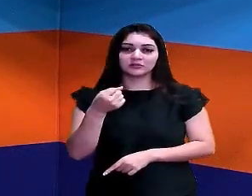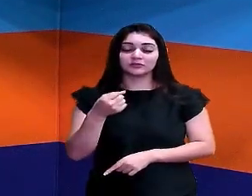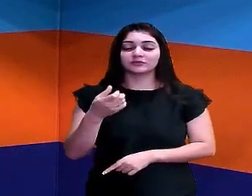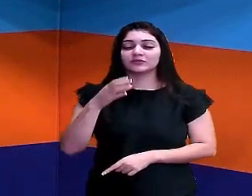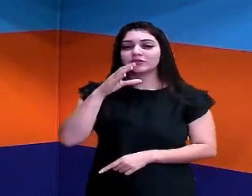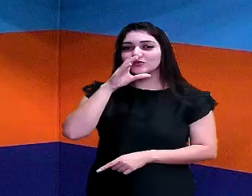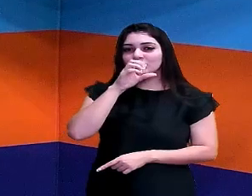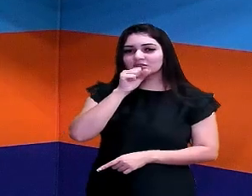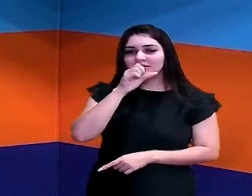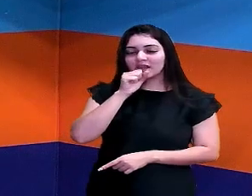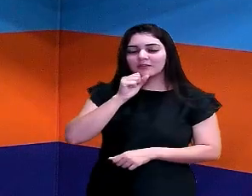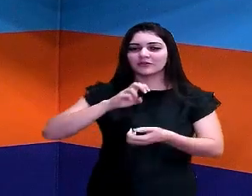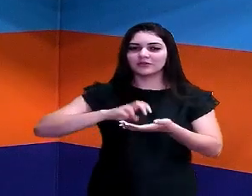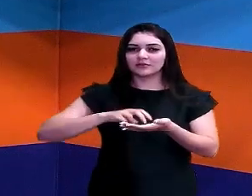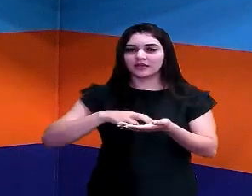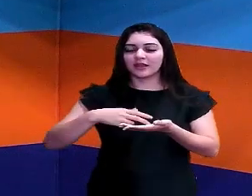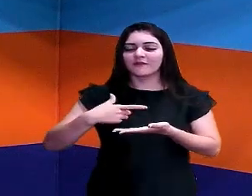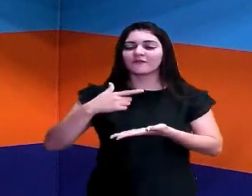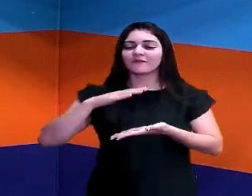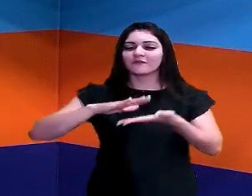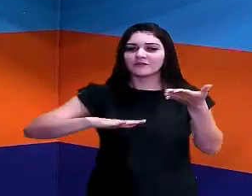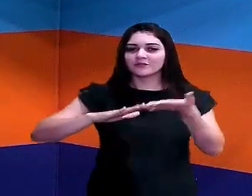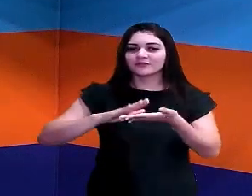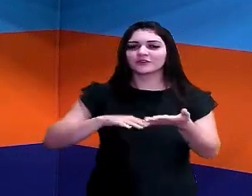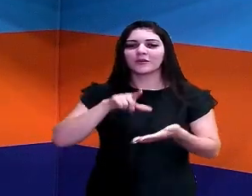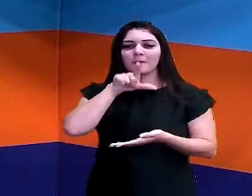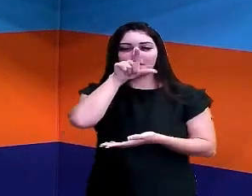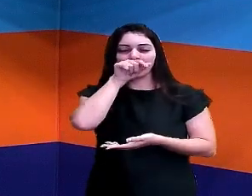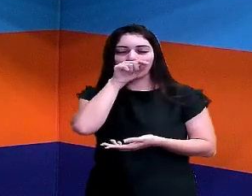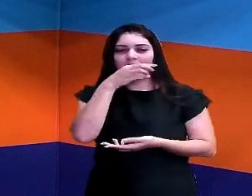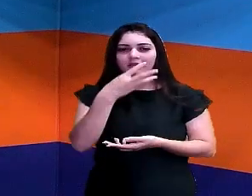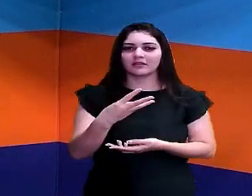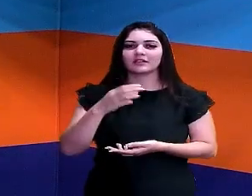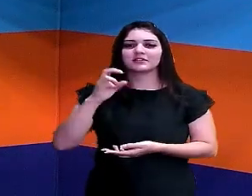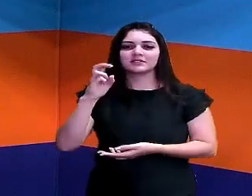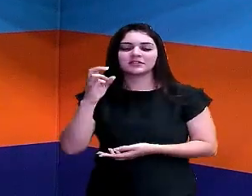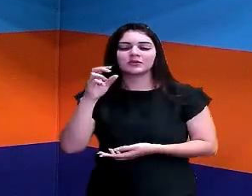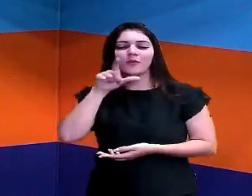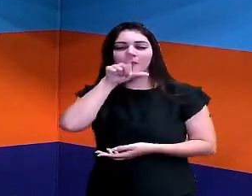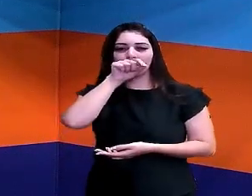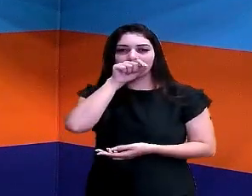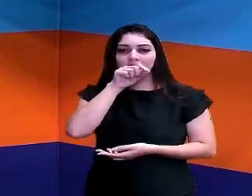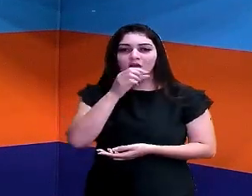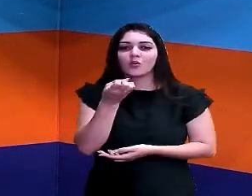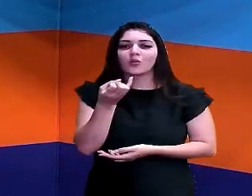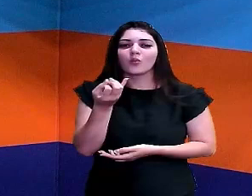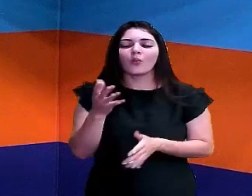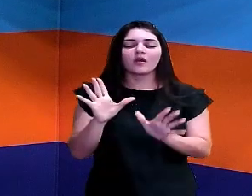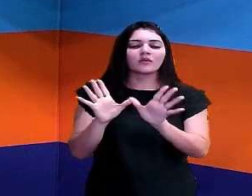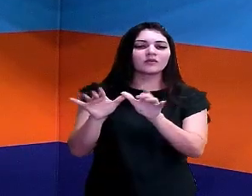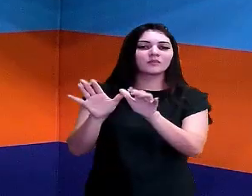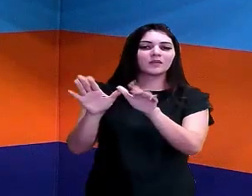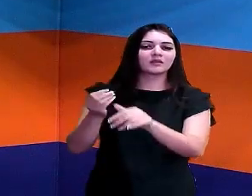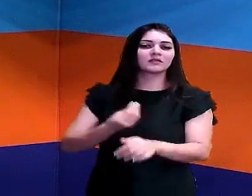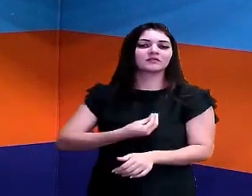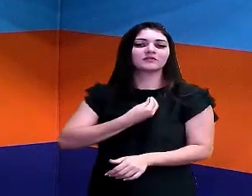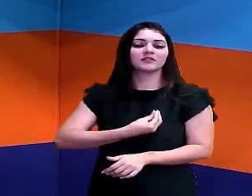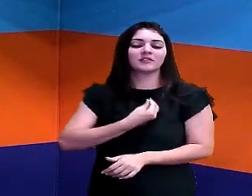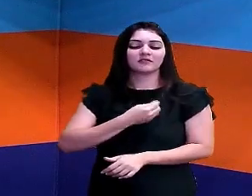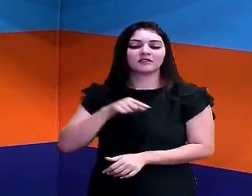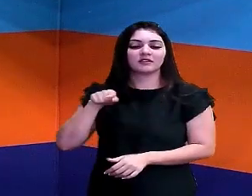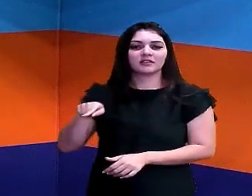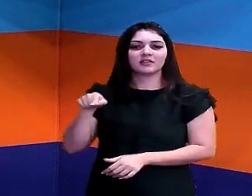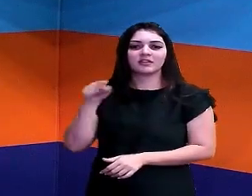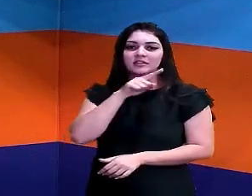papagaios, duas calopsitas e seis periquitos. Quantos pássaros viviam nesse zoológico antes